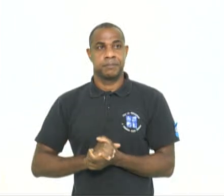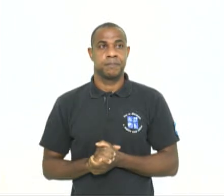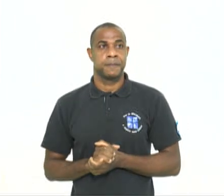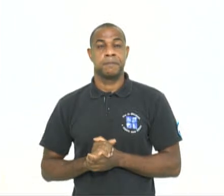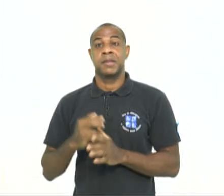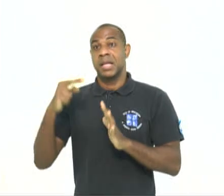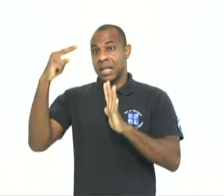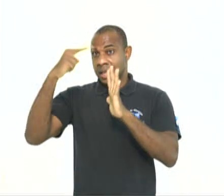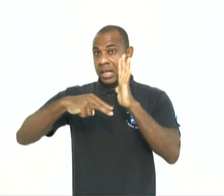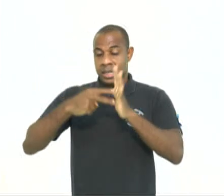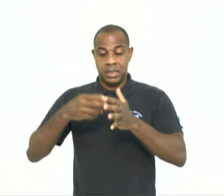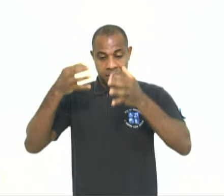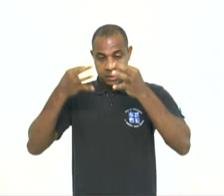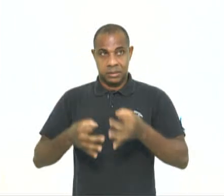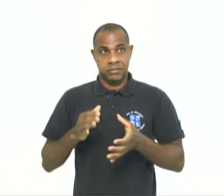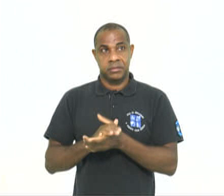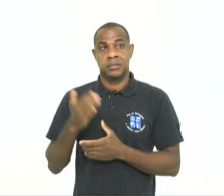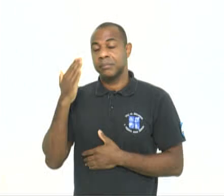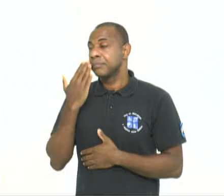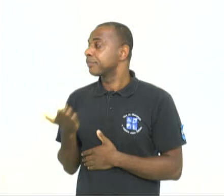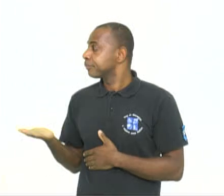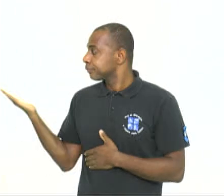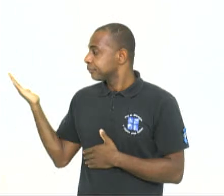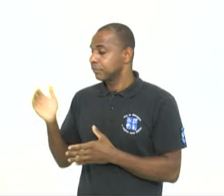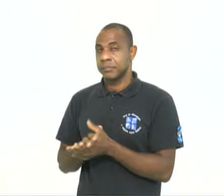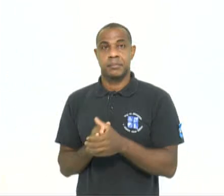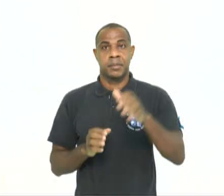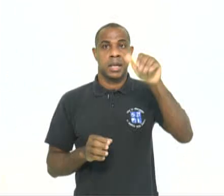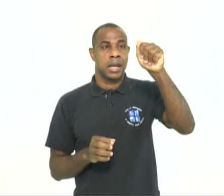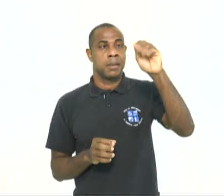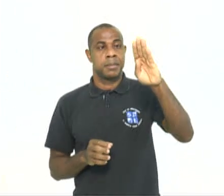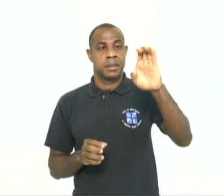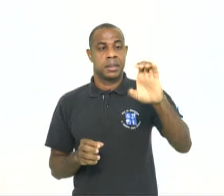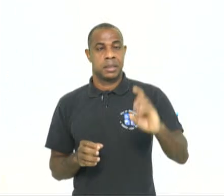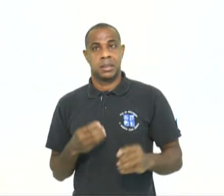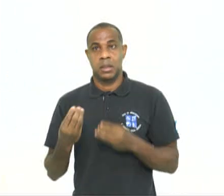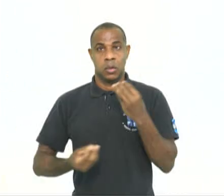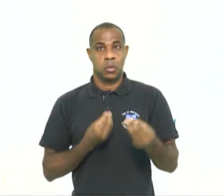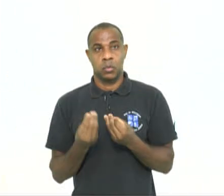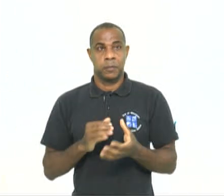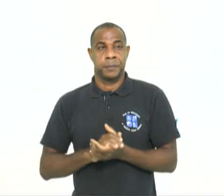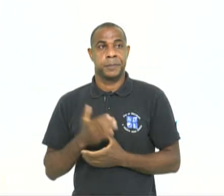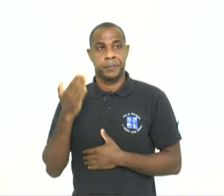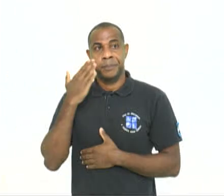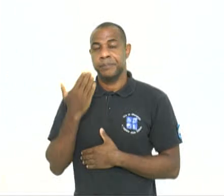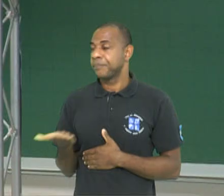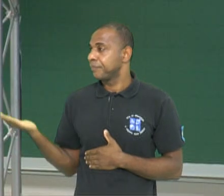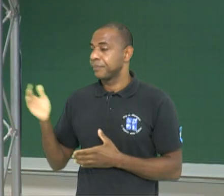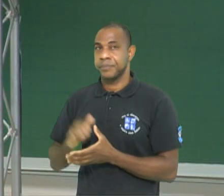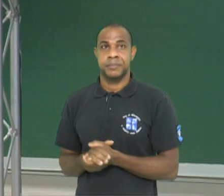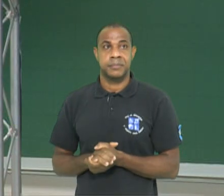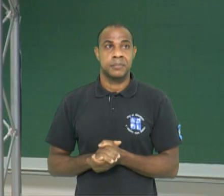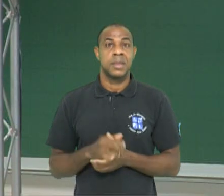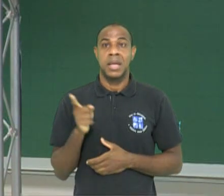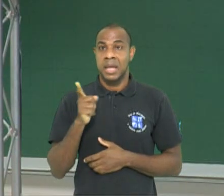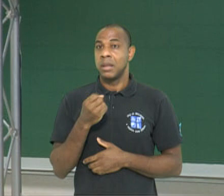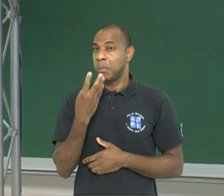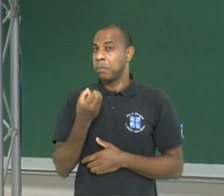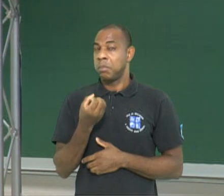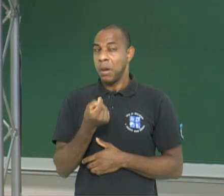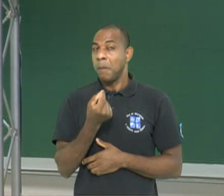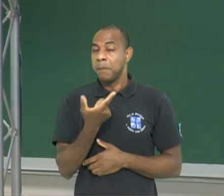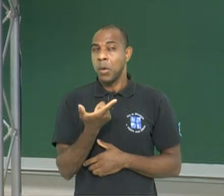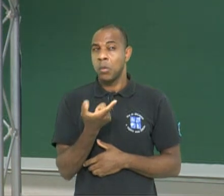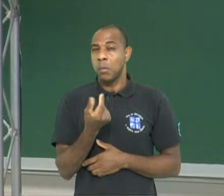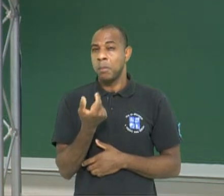formação de trombos, ou seja, coágulos no sangue circulante pela reação das plaquetas com o cálcio. Gente, essa é um pouquinho mais dificinho ali,